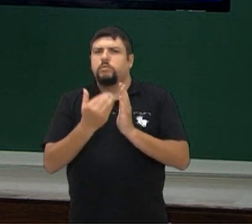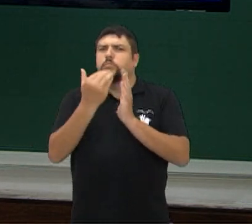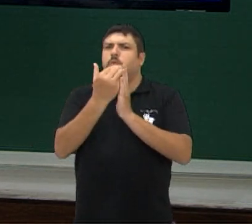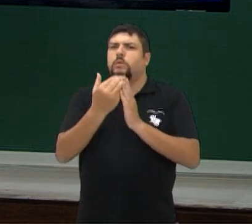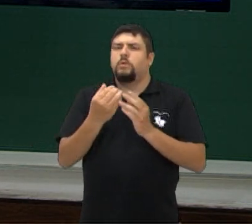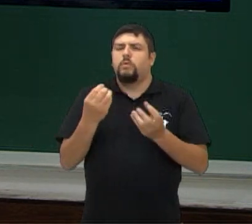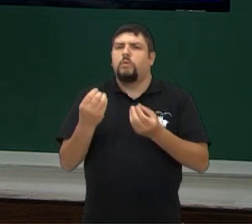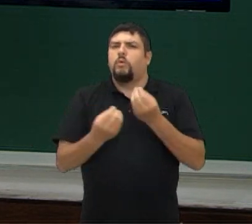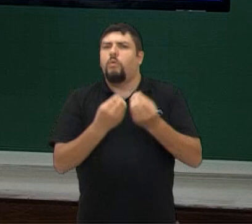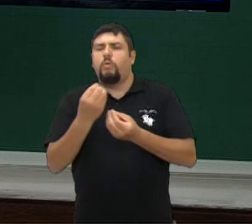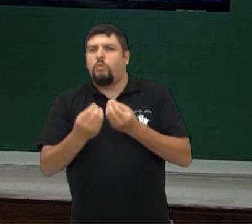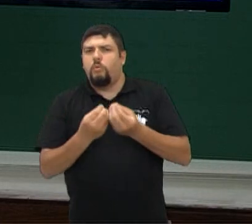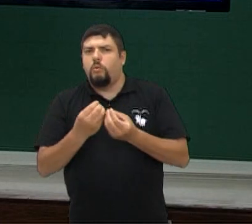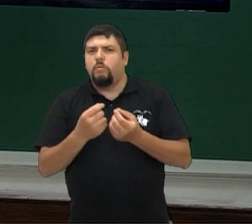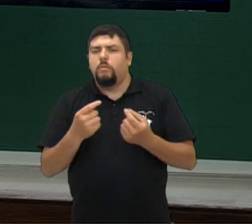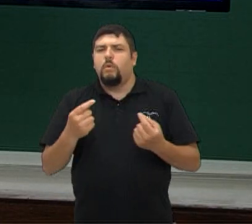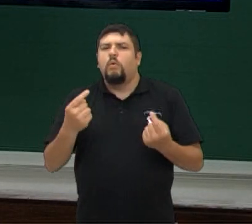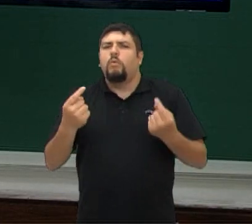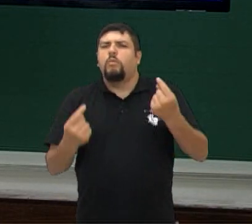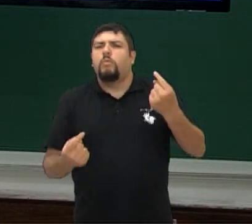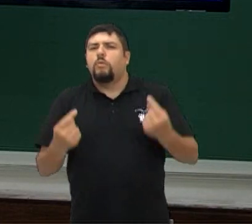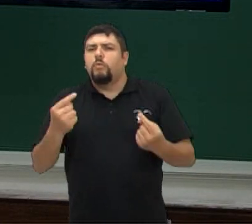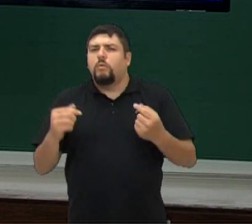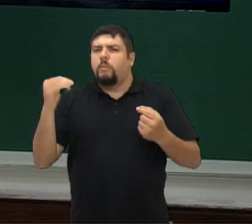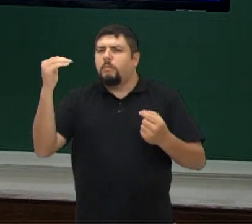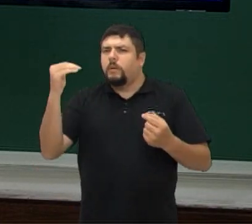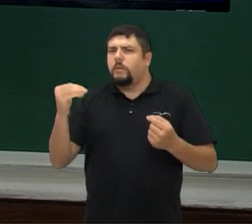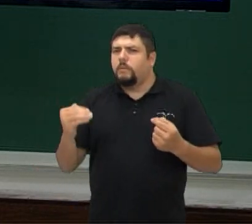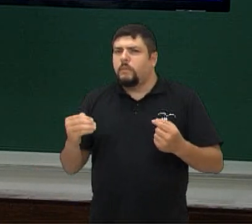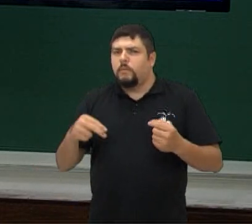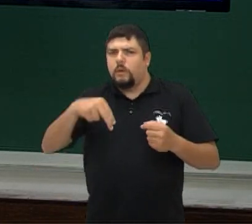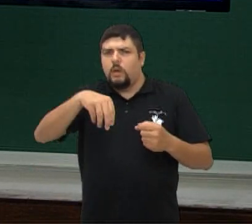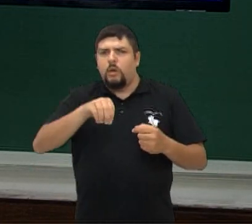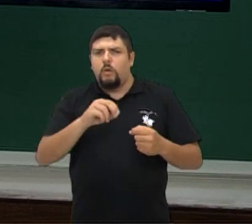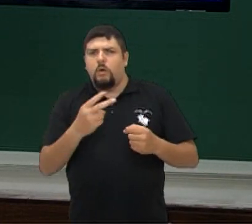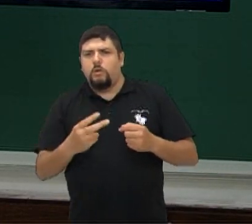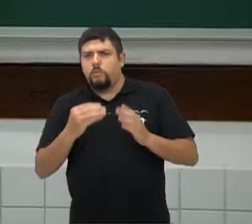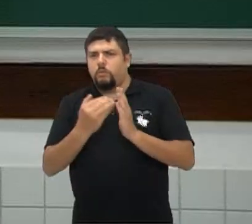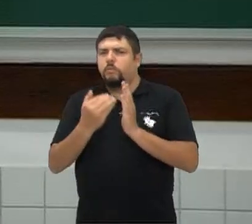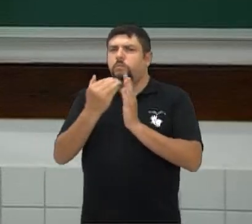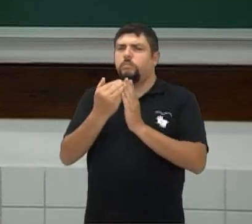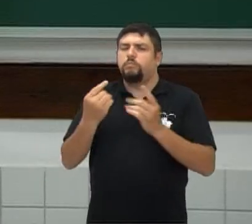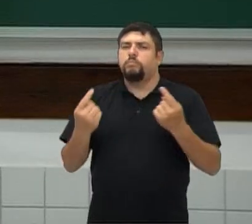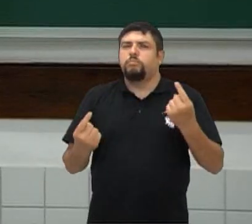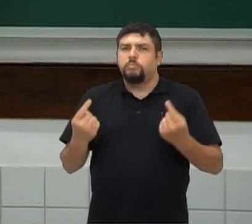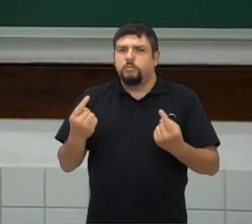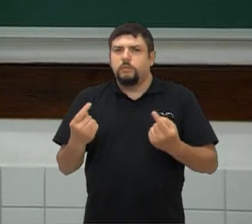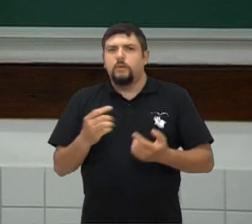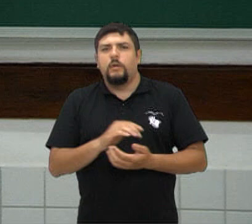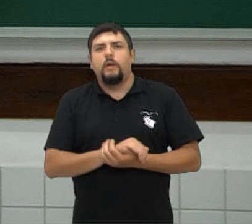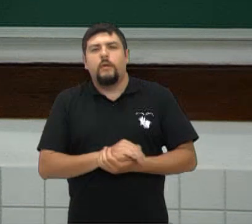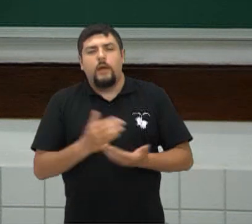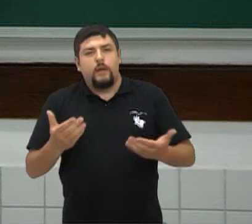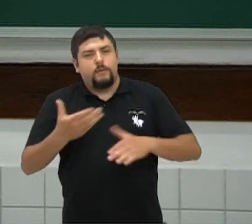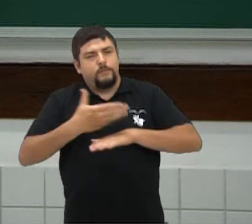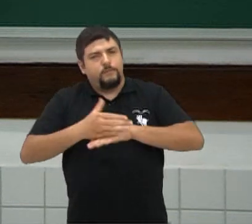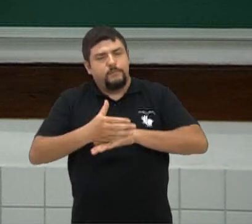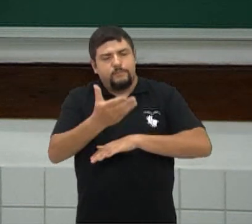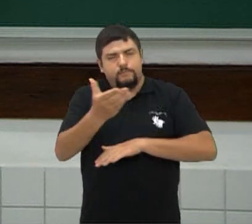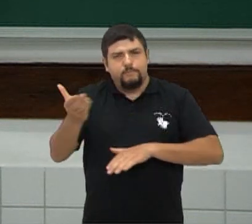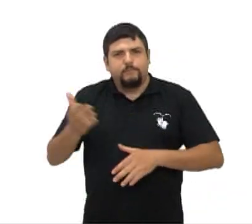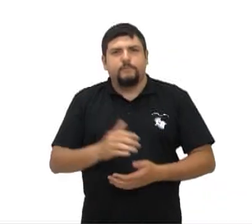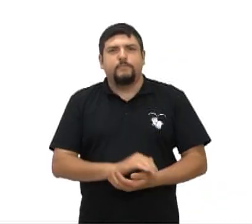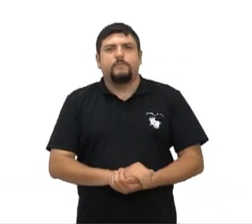das opções aqui vai fazer aumentar a quantidade de NO2 nessa nossa equação reversível? Agora é com